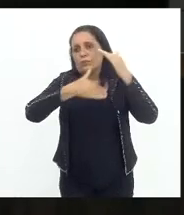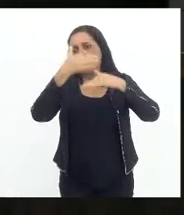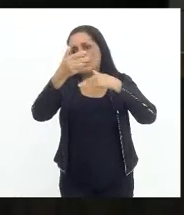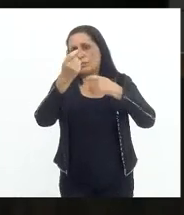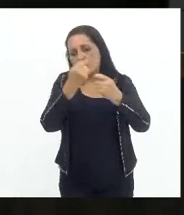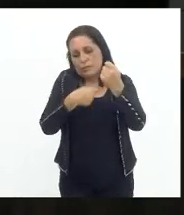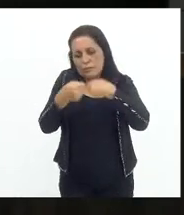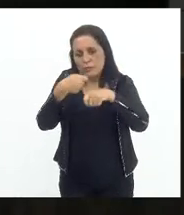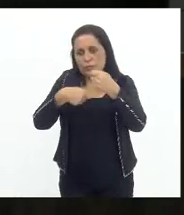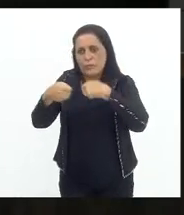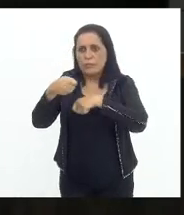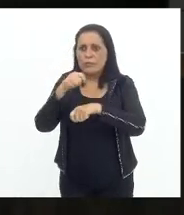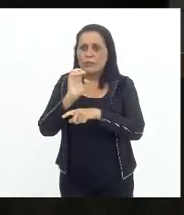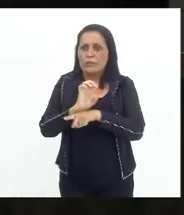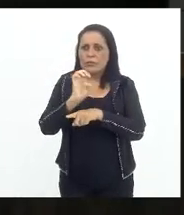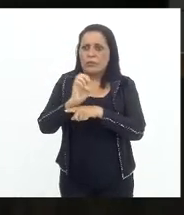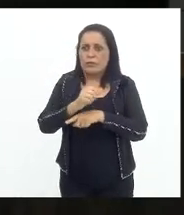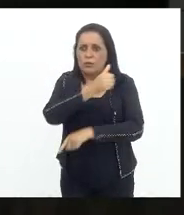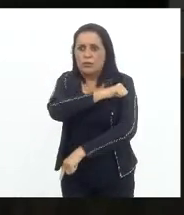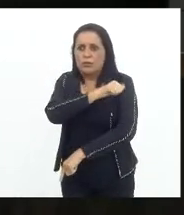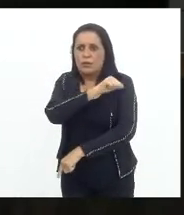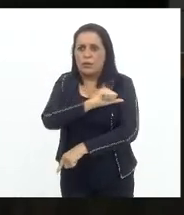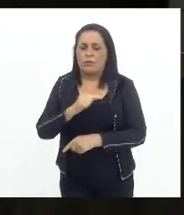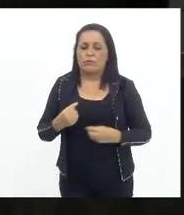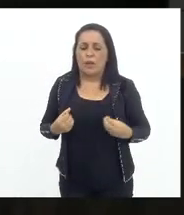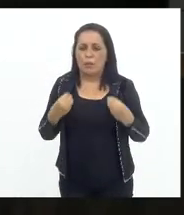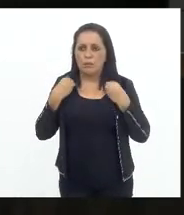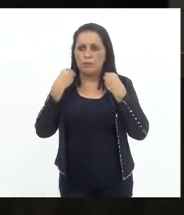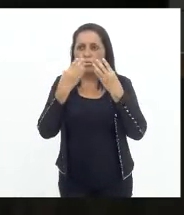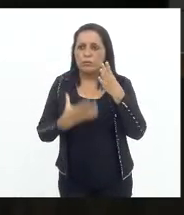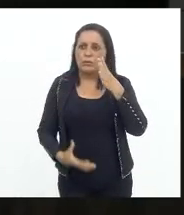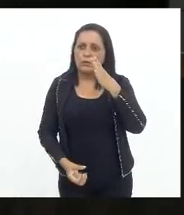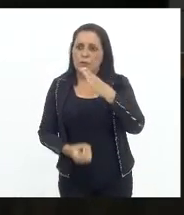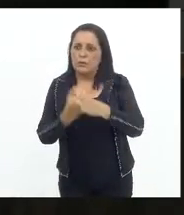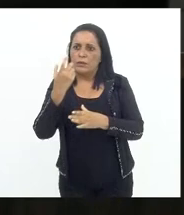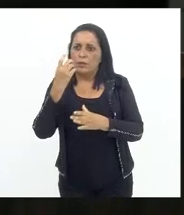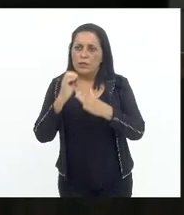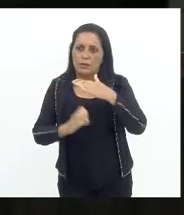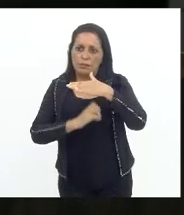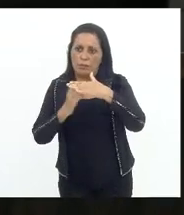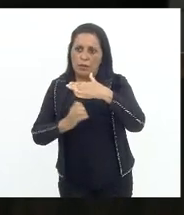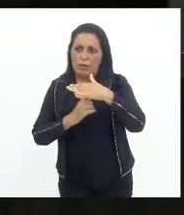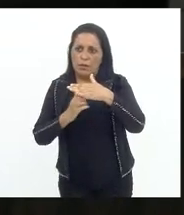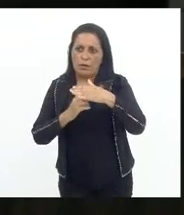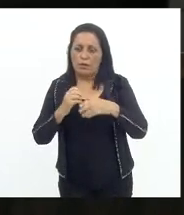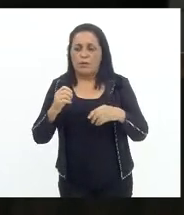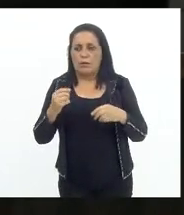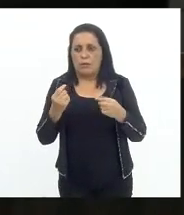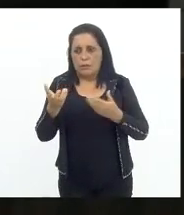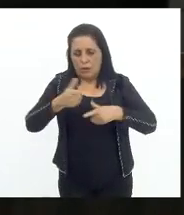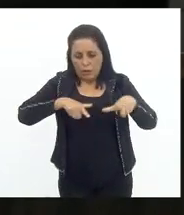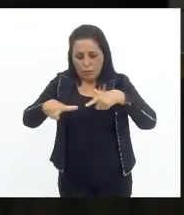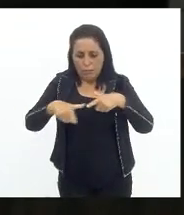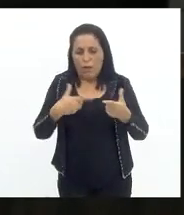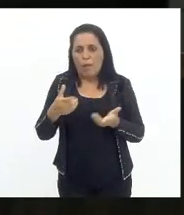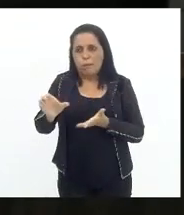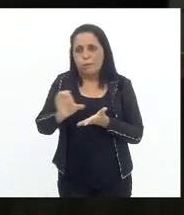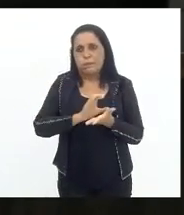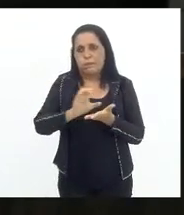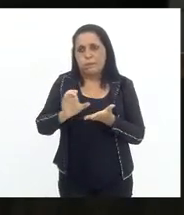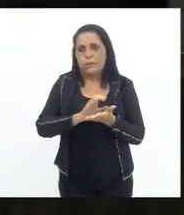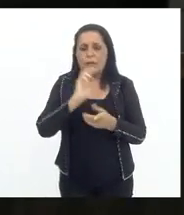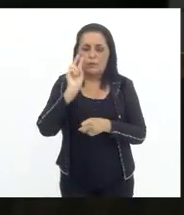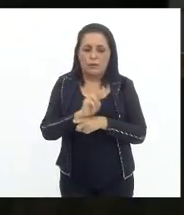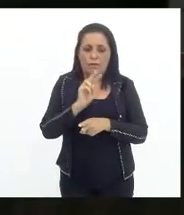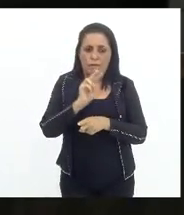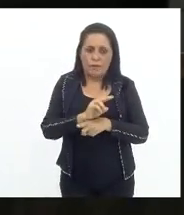forma racional e sustentável, gerando emprego e renda. Pedindo de pareceres das comissões de Constituição e Justiça, de Defesa do Meio Ambiente,